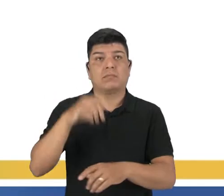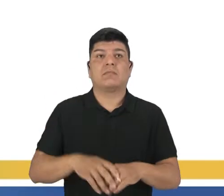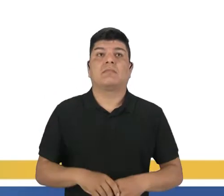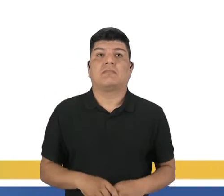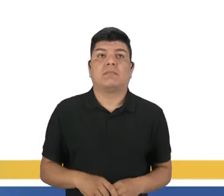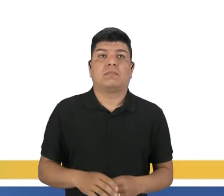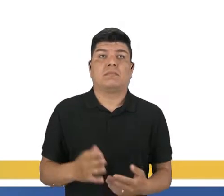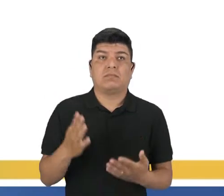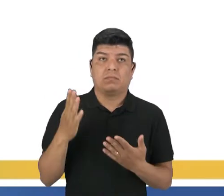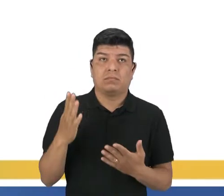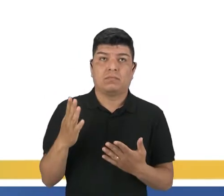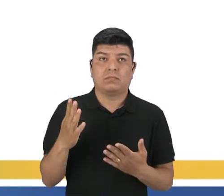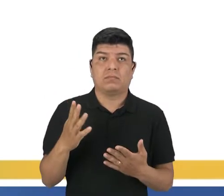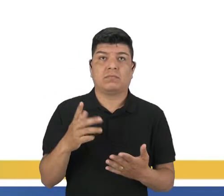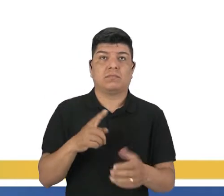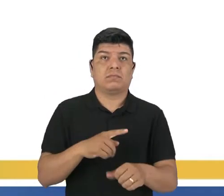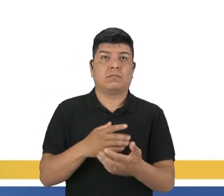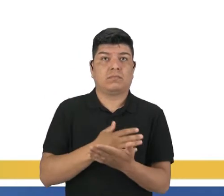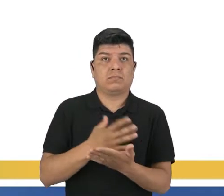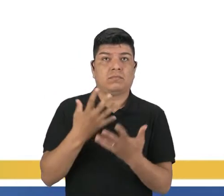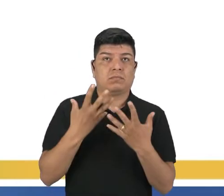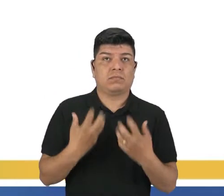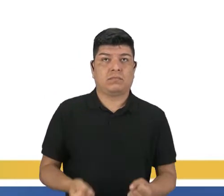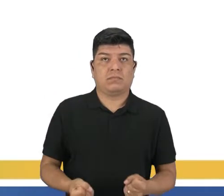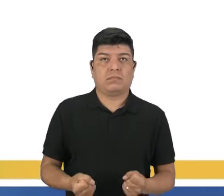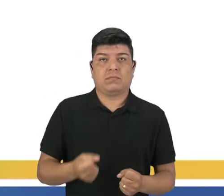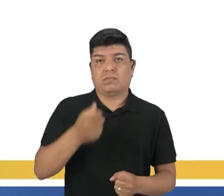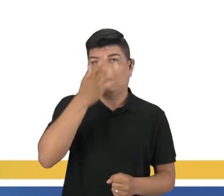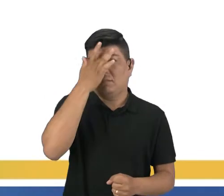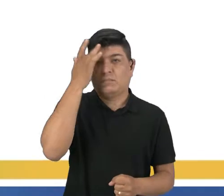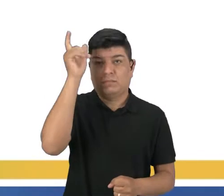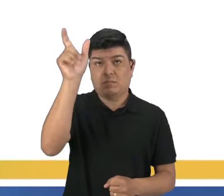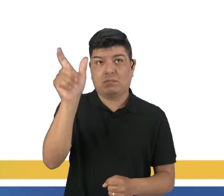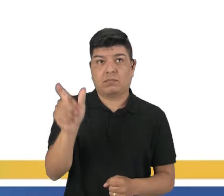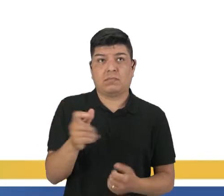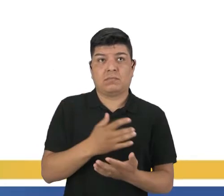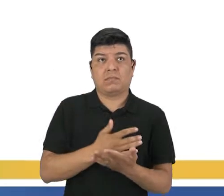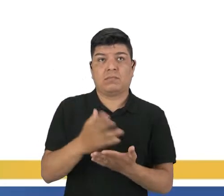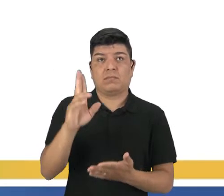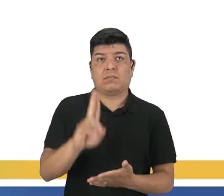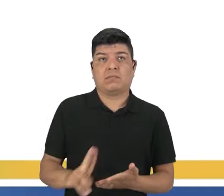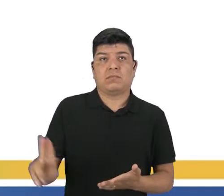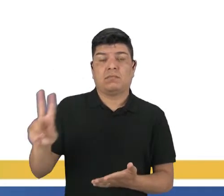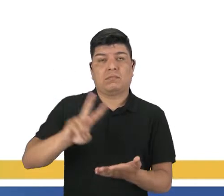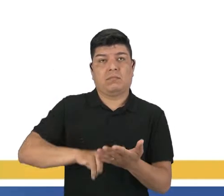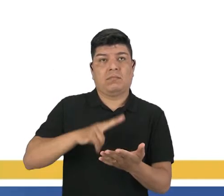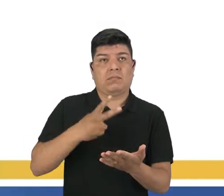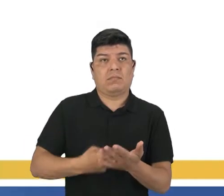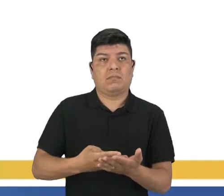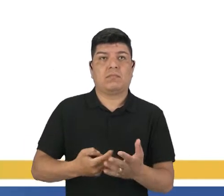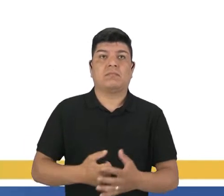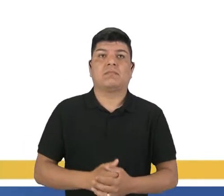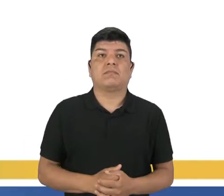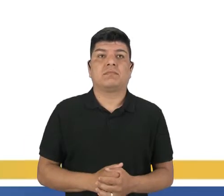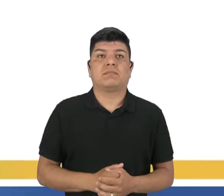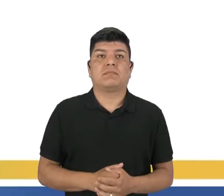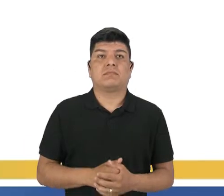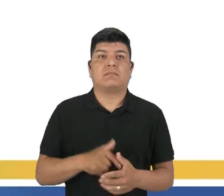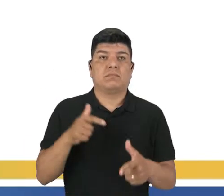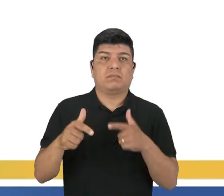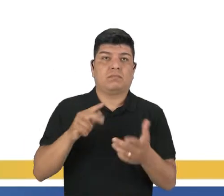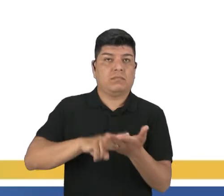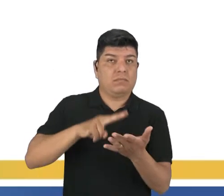ator. Este, desde o momento em que recebe seu personagem, começa a trabalhar na